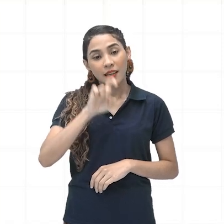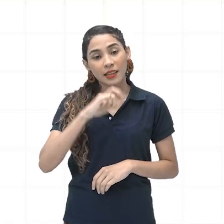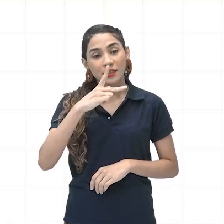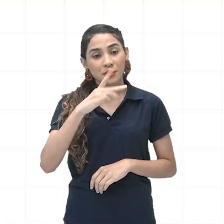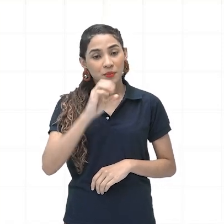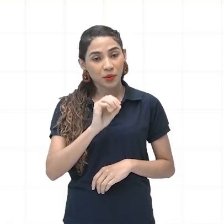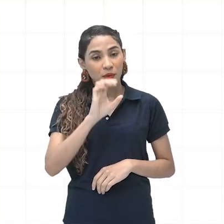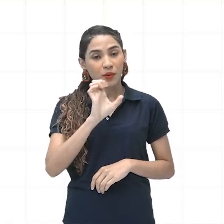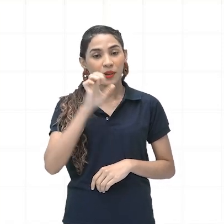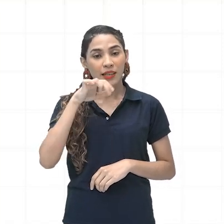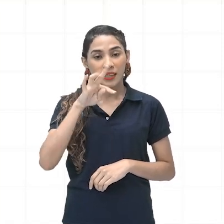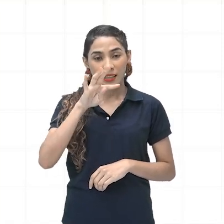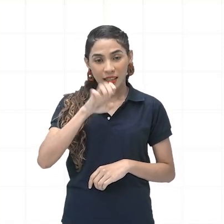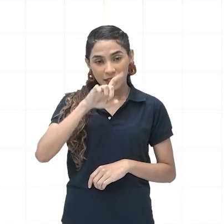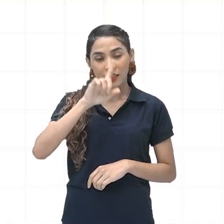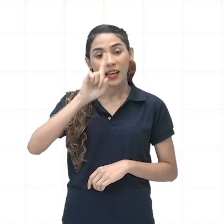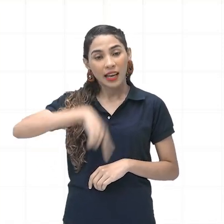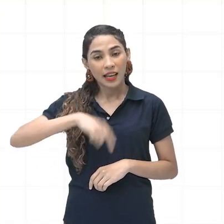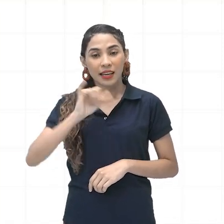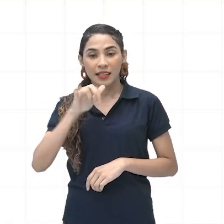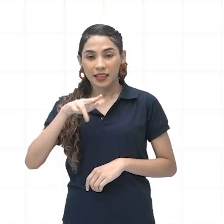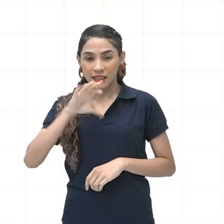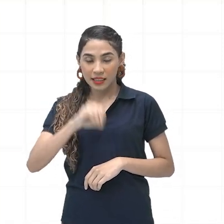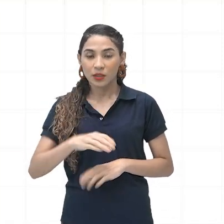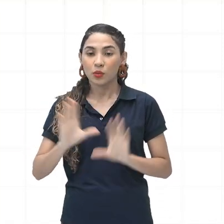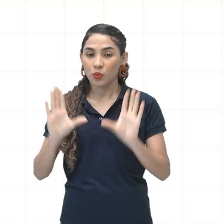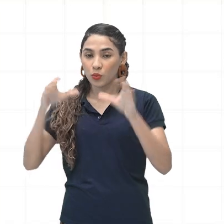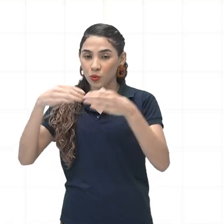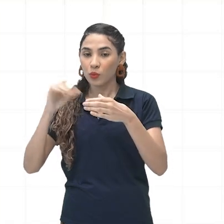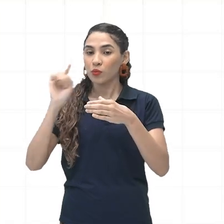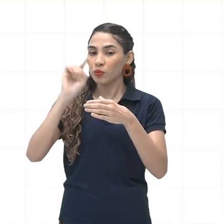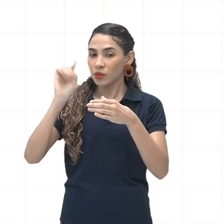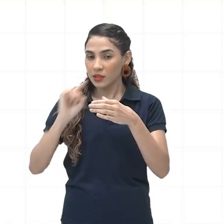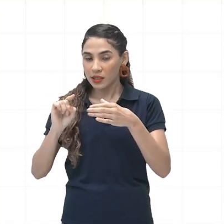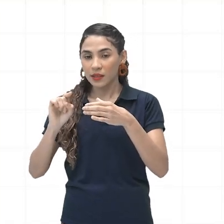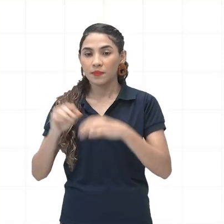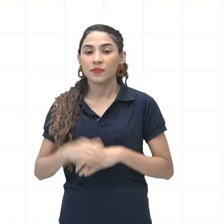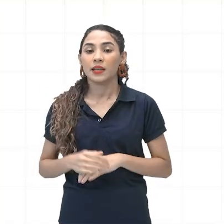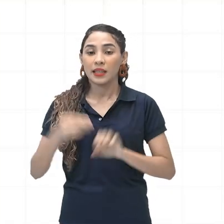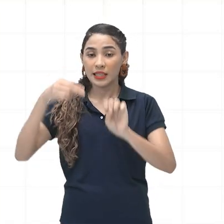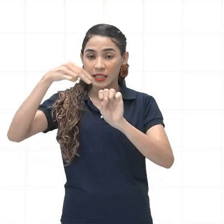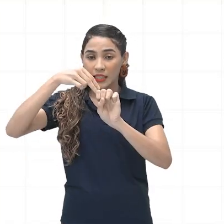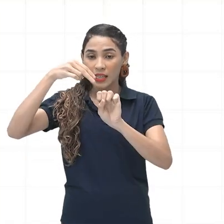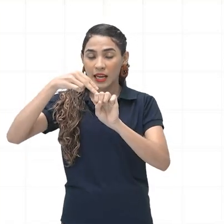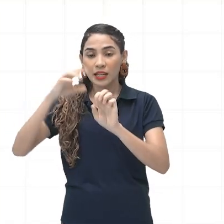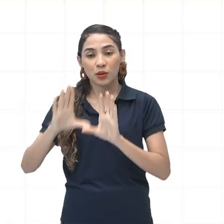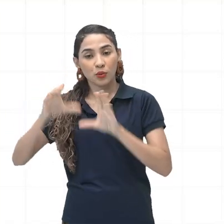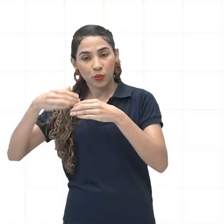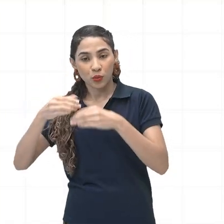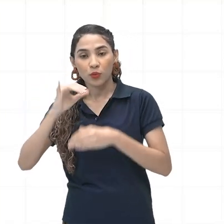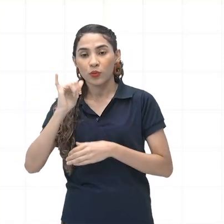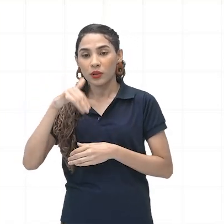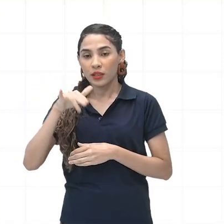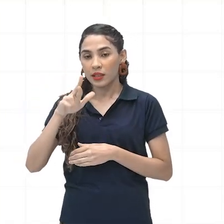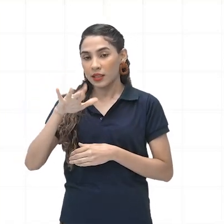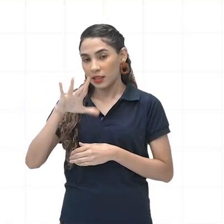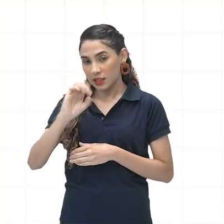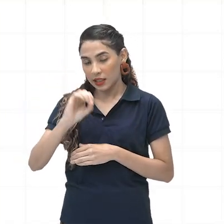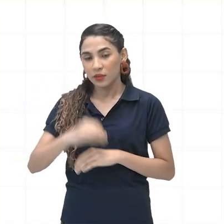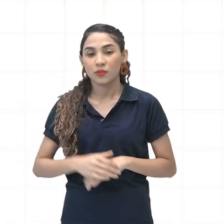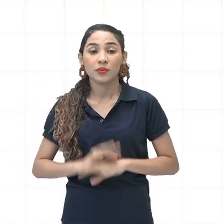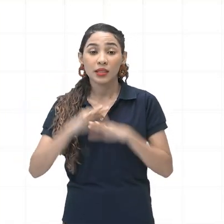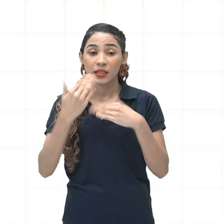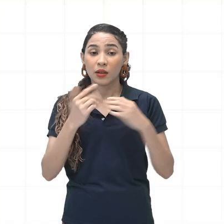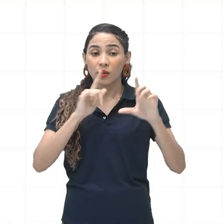expoentes inteiros, né? M pertence aos inteiros e N pertence aos inteiros também. Então,